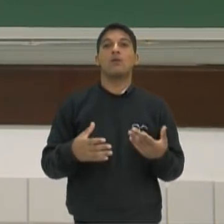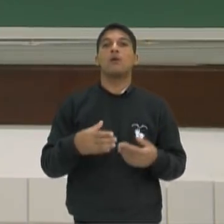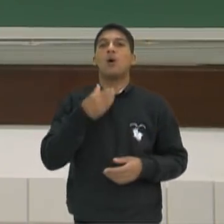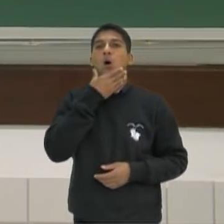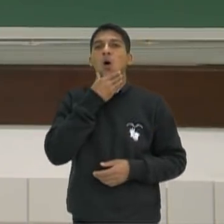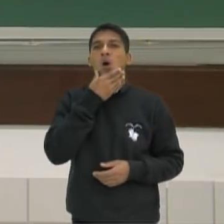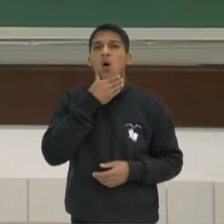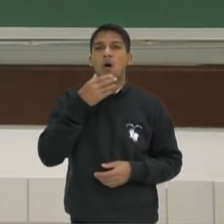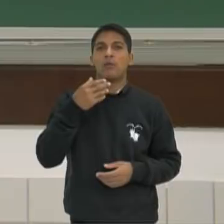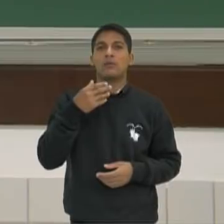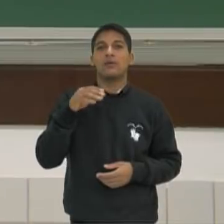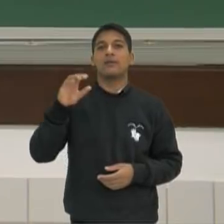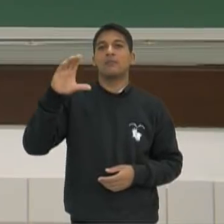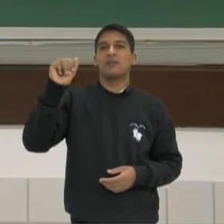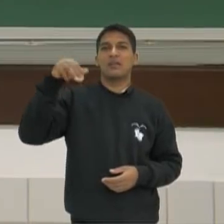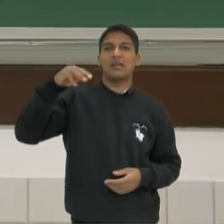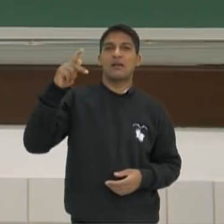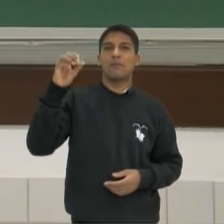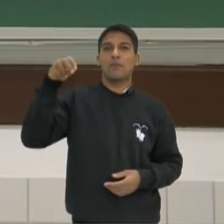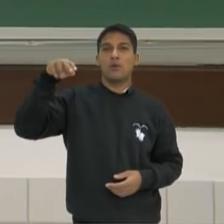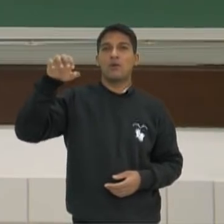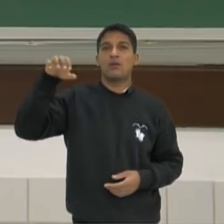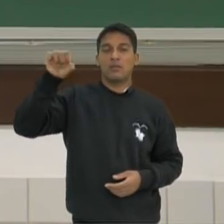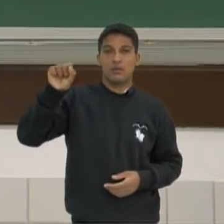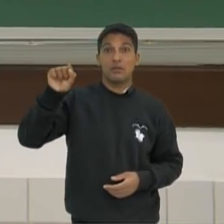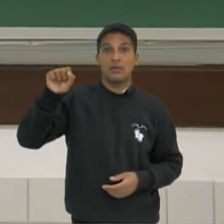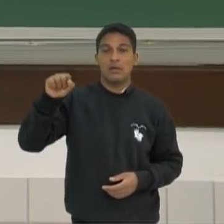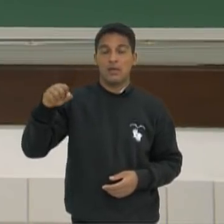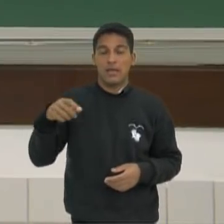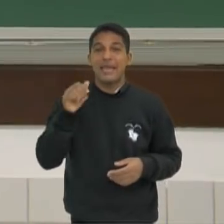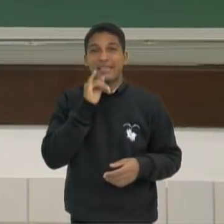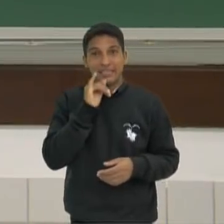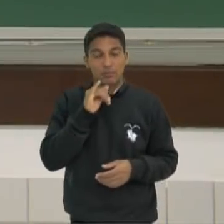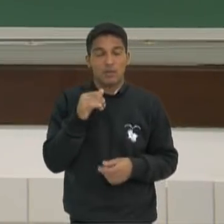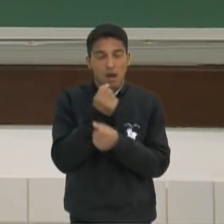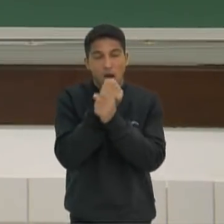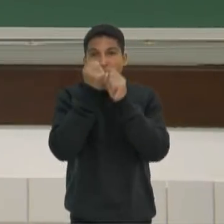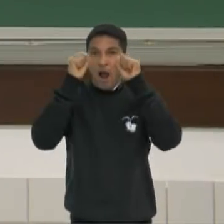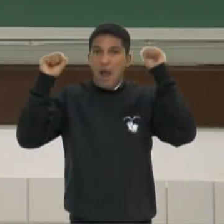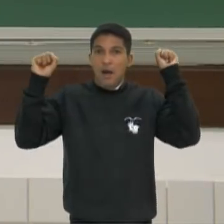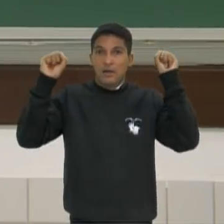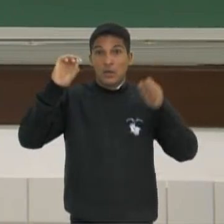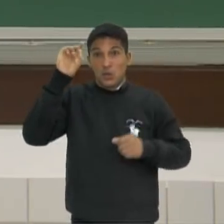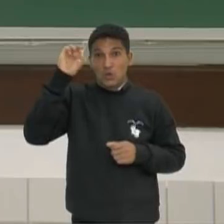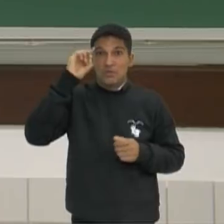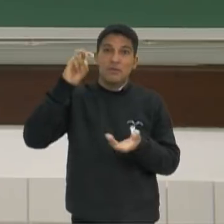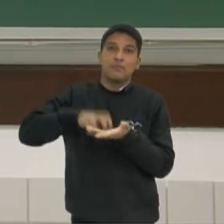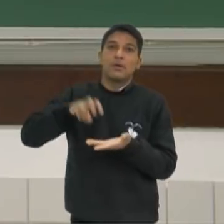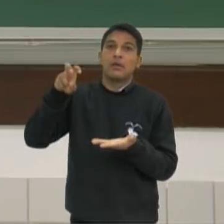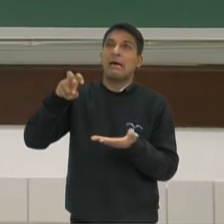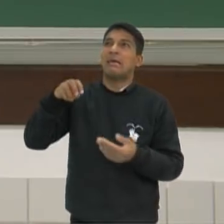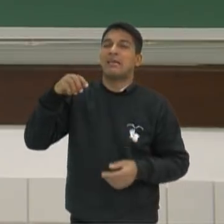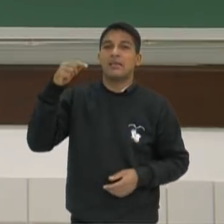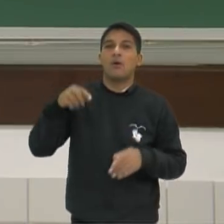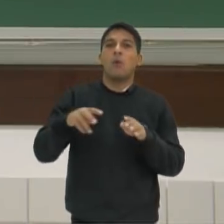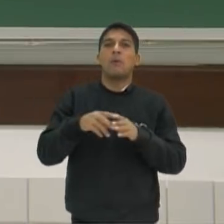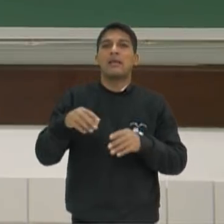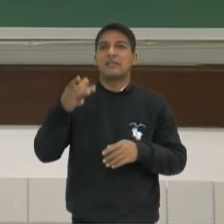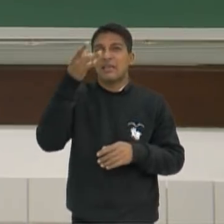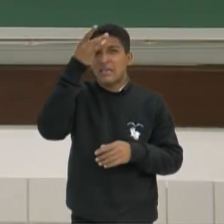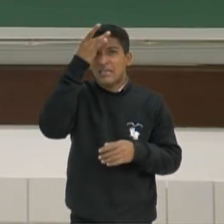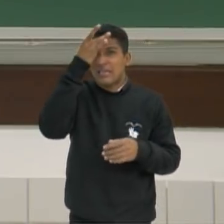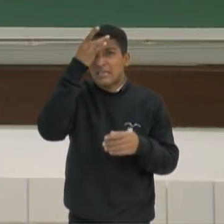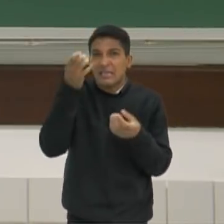os dias pela manhã, ele já carregava com si ao longo do dia esse peso de saber que a qualquer momento ele